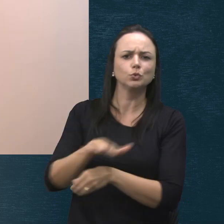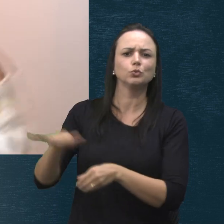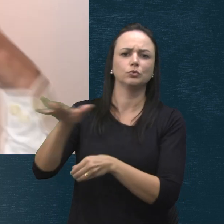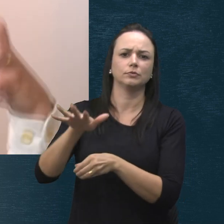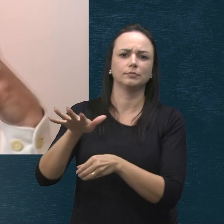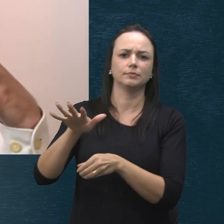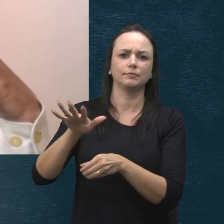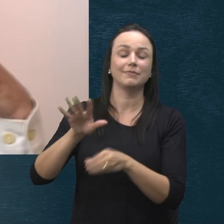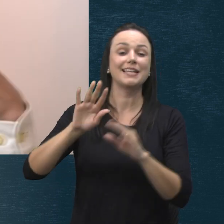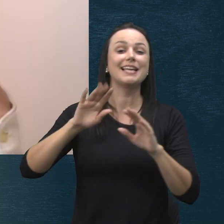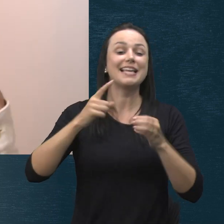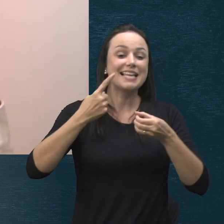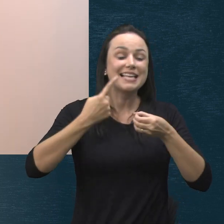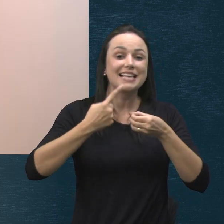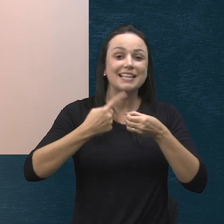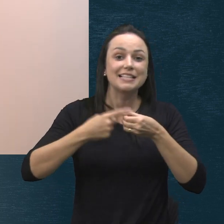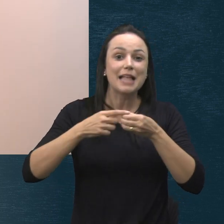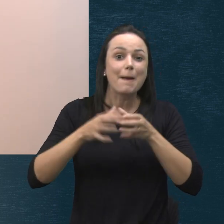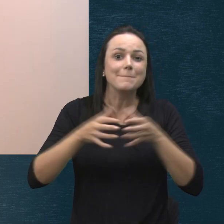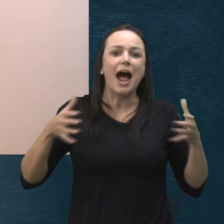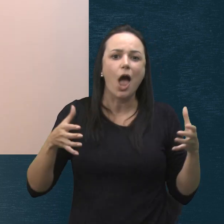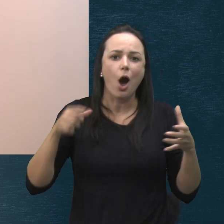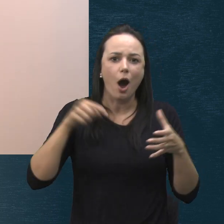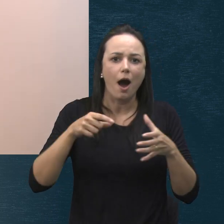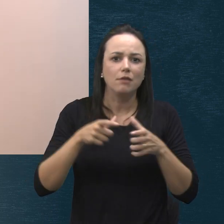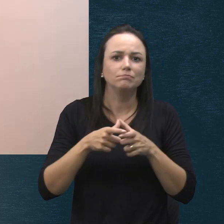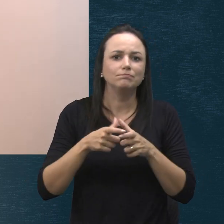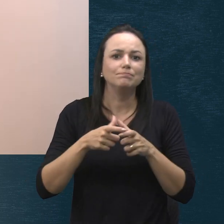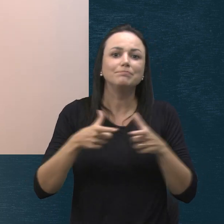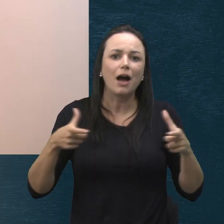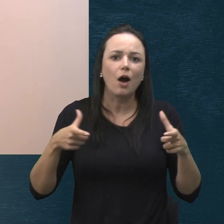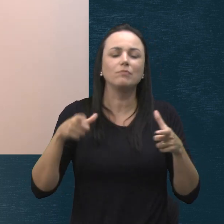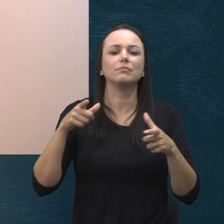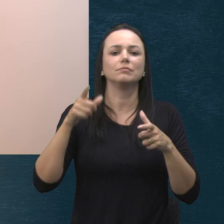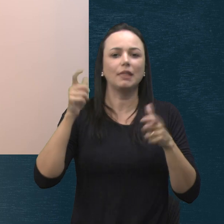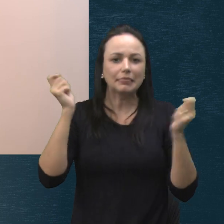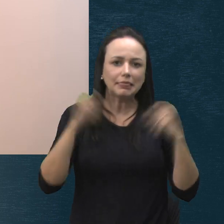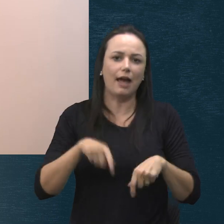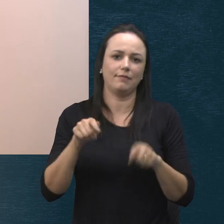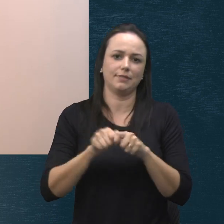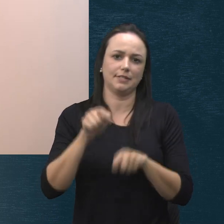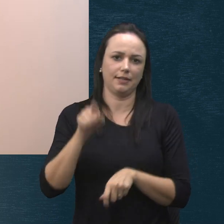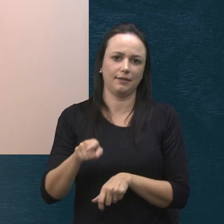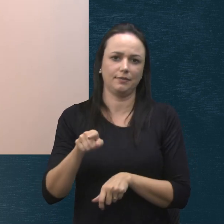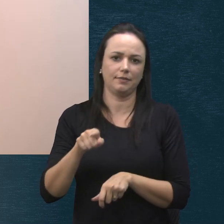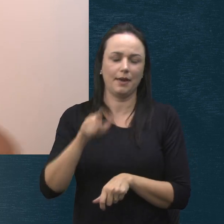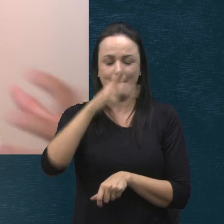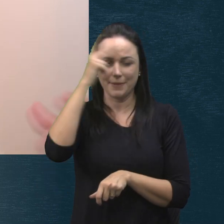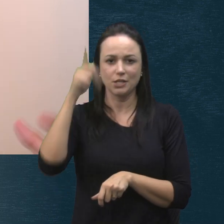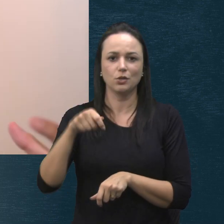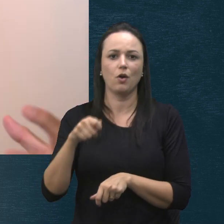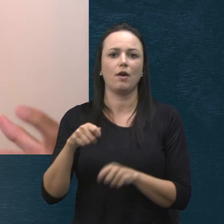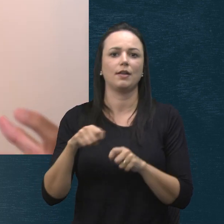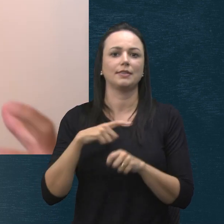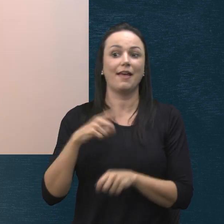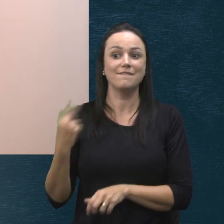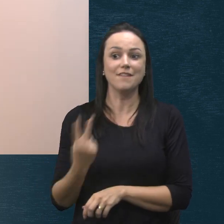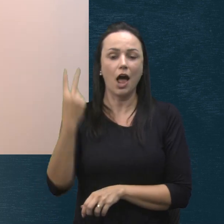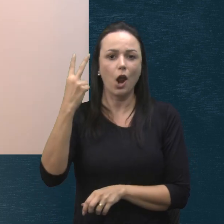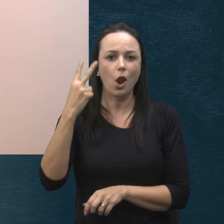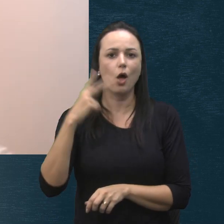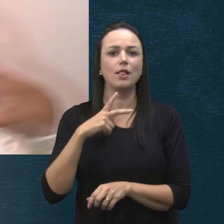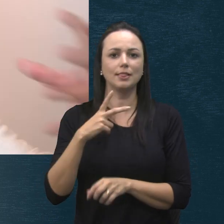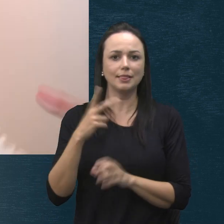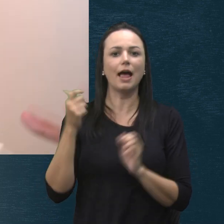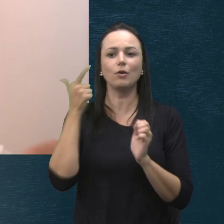grandes têm essa possibilidade de ter esse mercado. Ou seja, essas pessoas que têm esses valores são gente o suficiente para